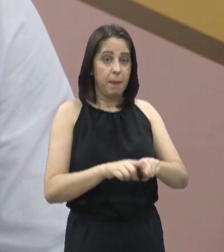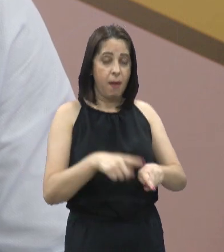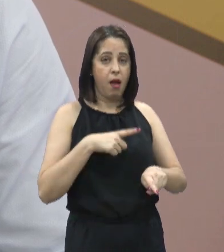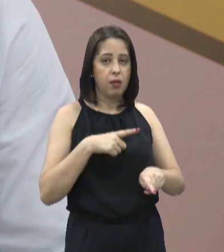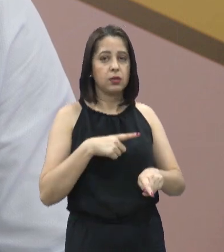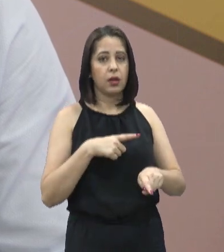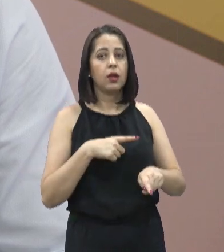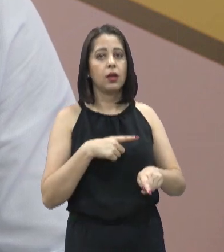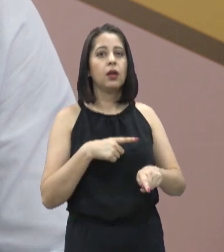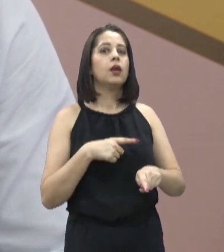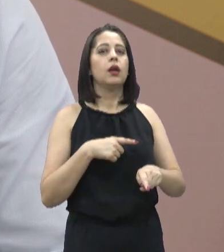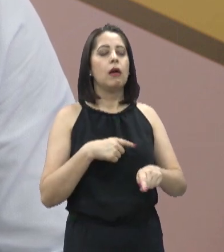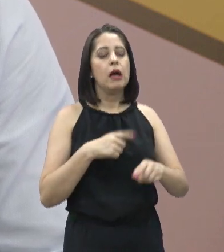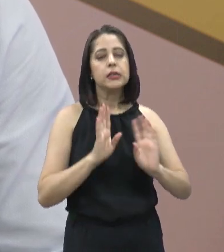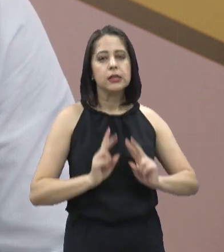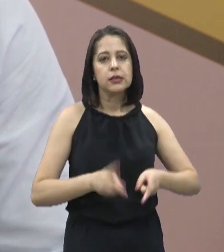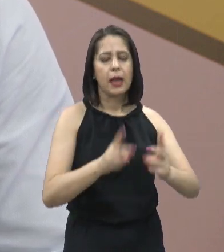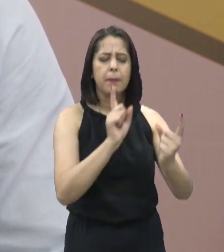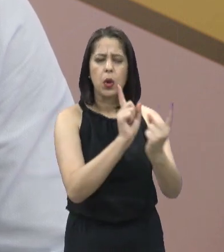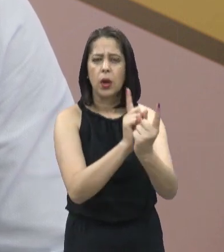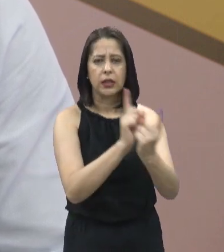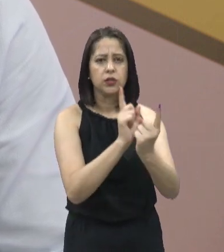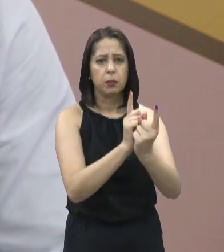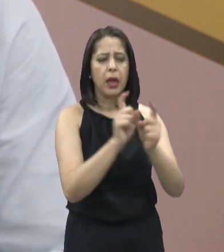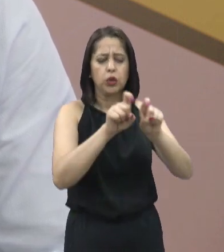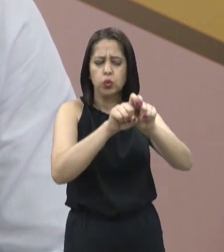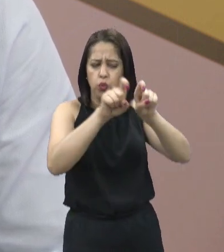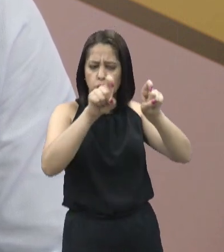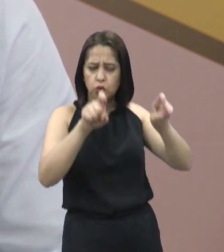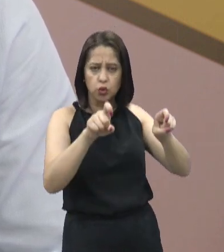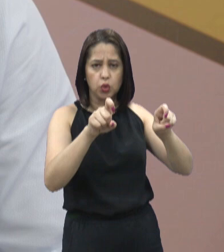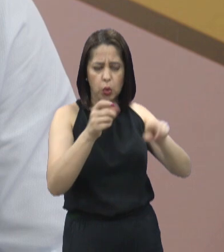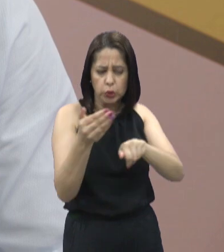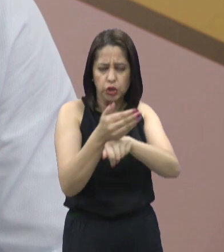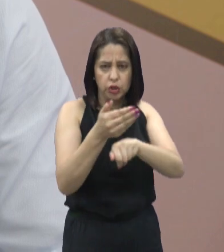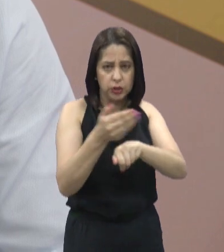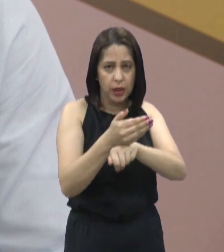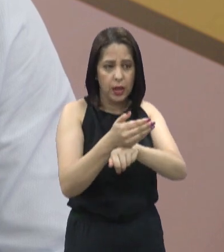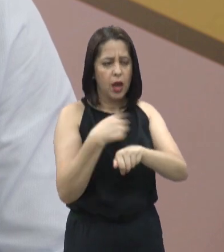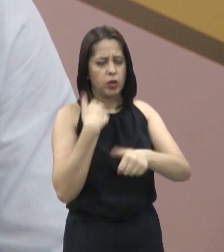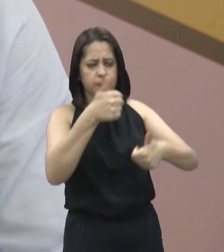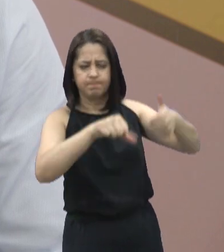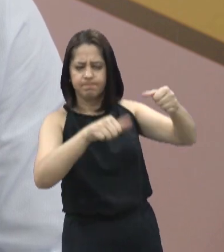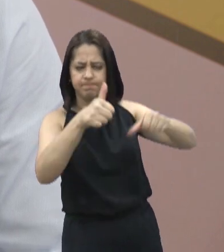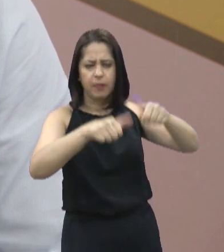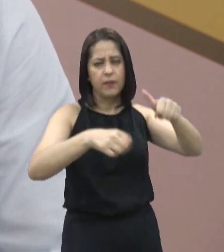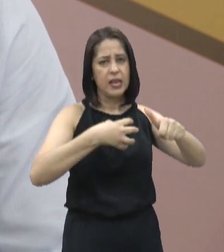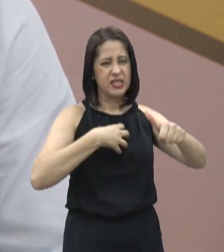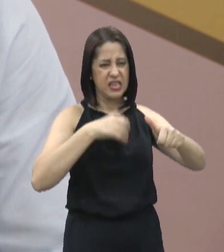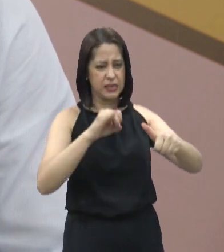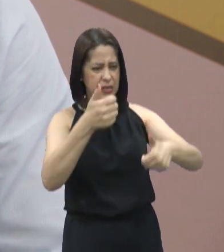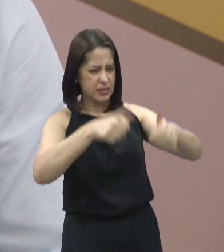vão ser vistos nas consultas de rotina com o ginecologista e avaliando os sintomas, né? Se tiver algum